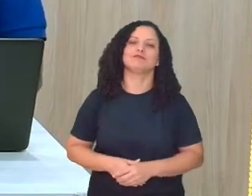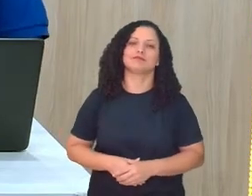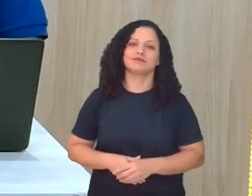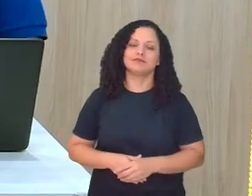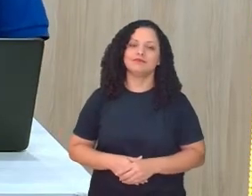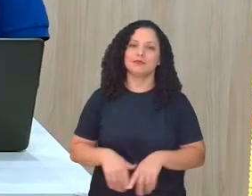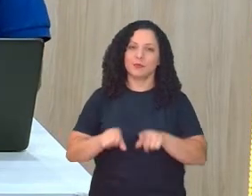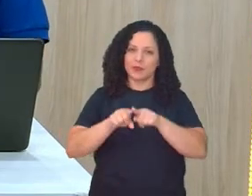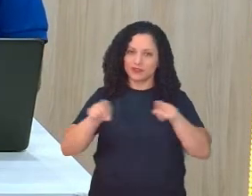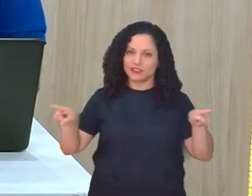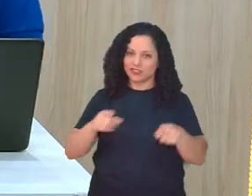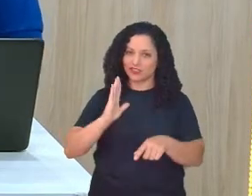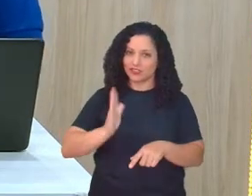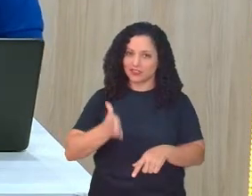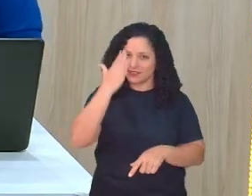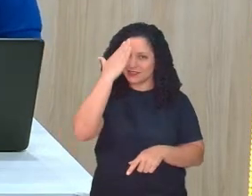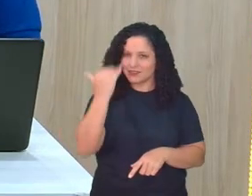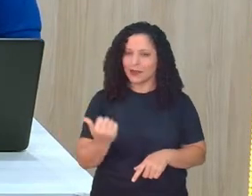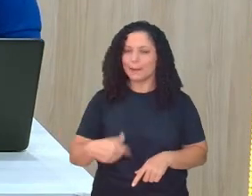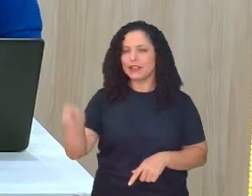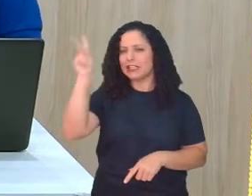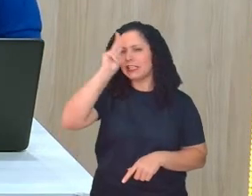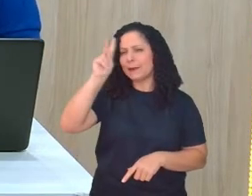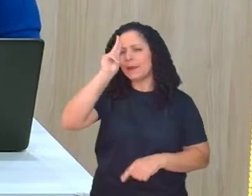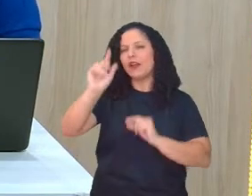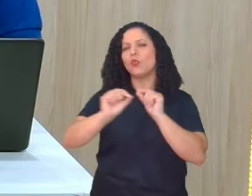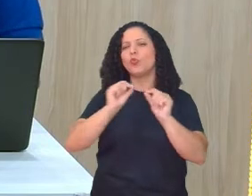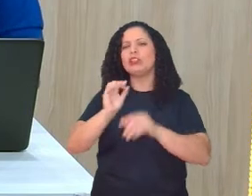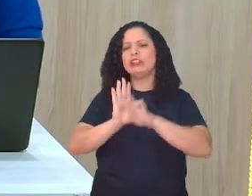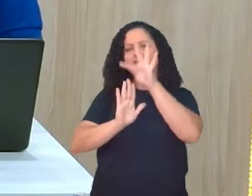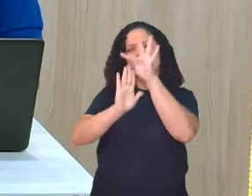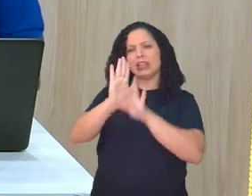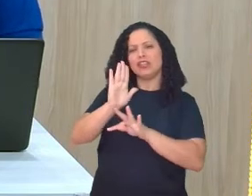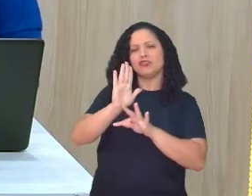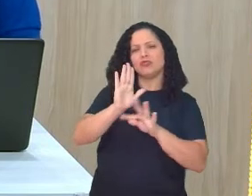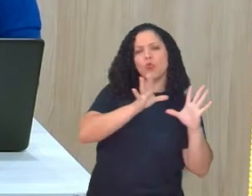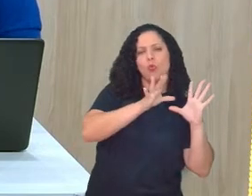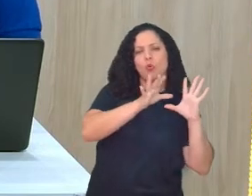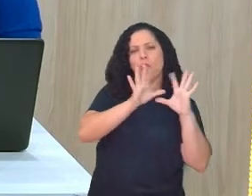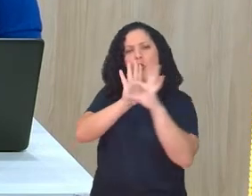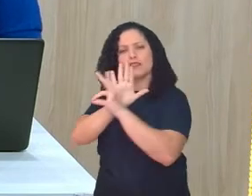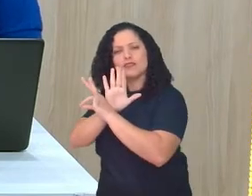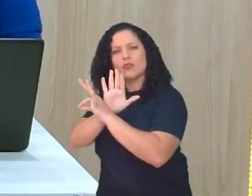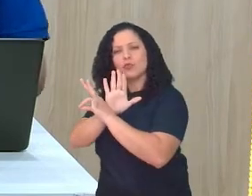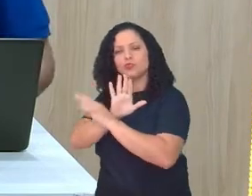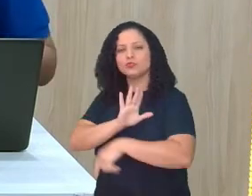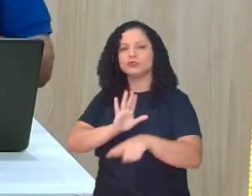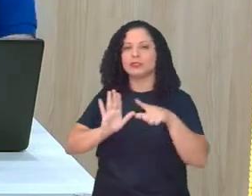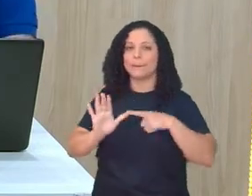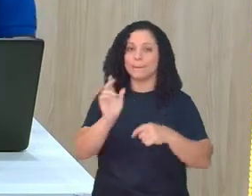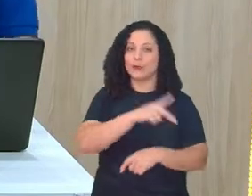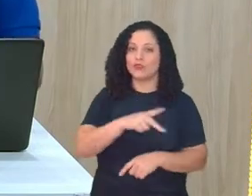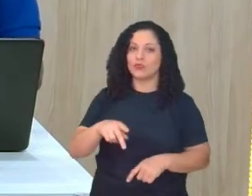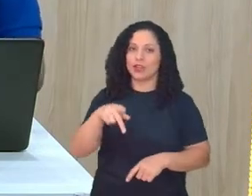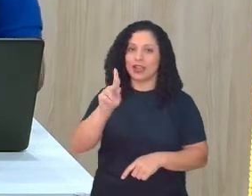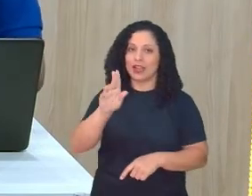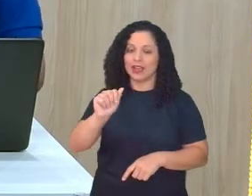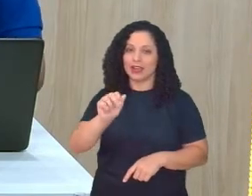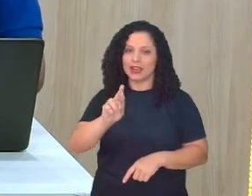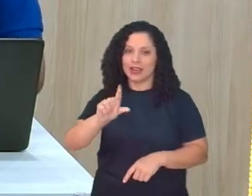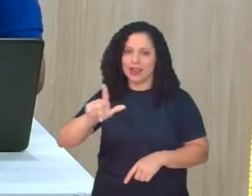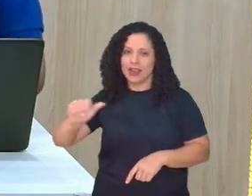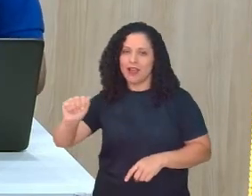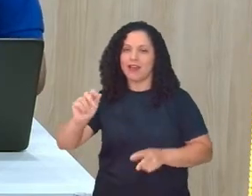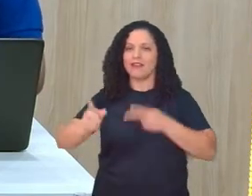pessoal, vocês sabem, lembram o que é coesão textual? A professora Carla está sempre, passou por aqui, falou